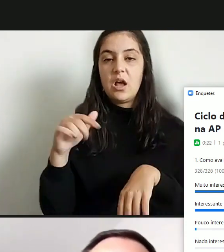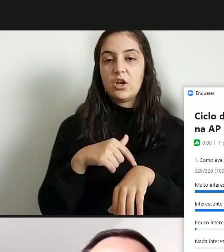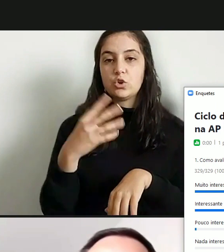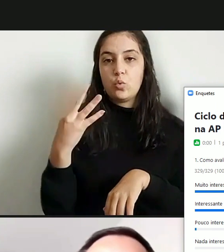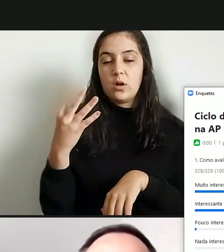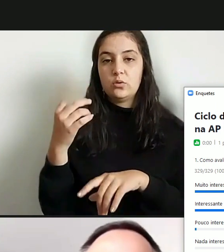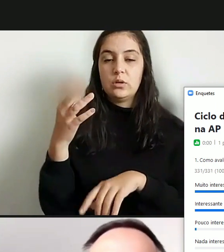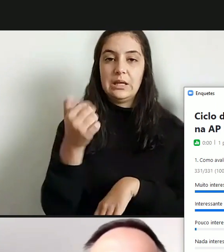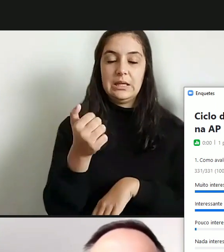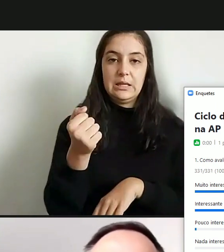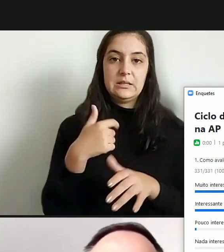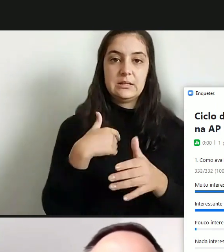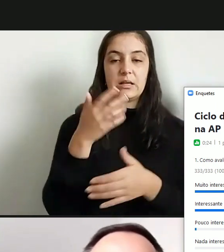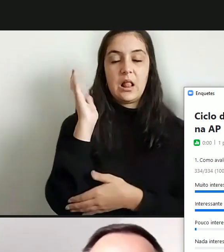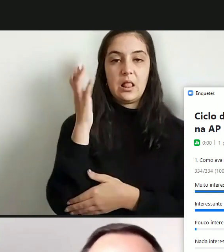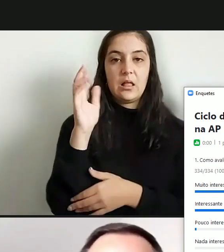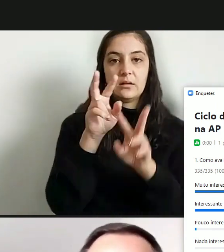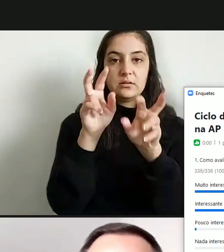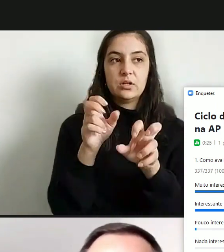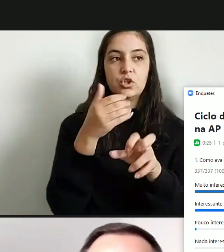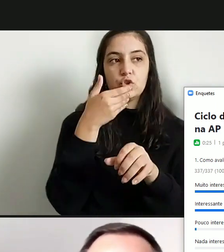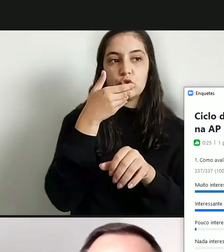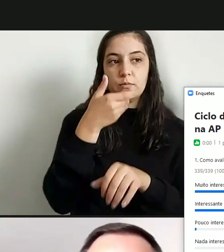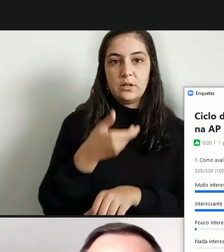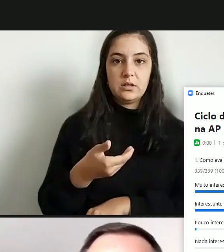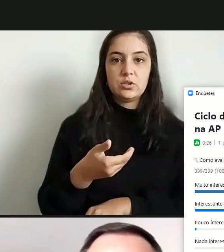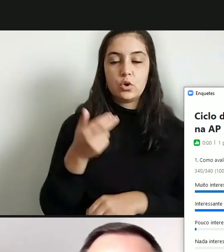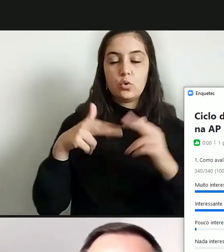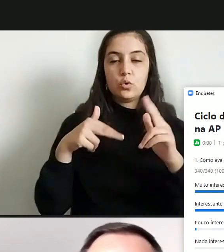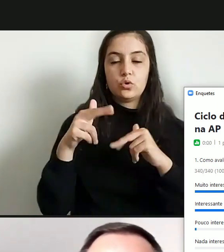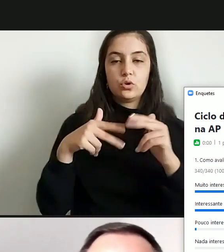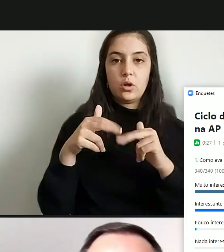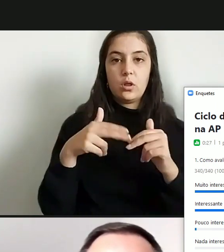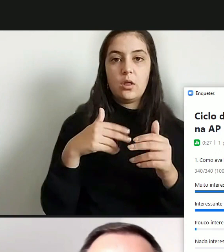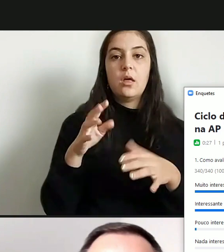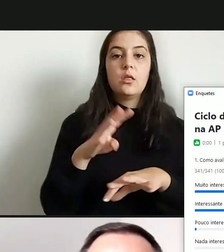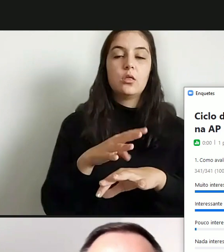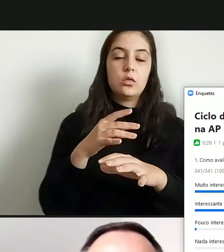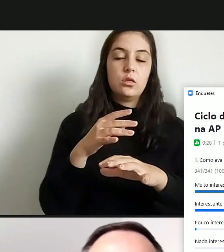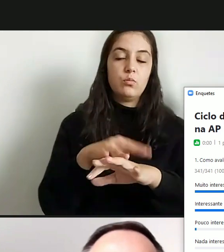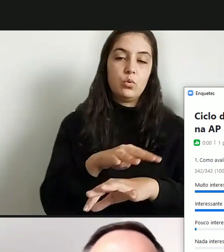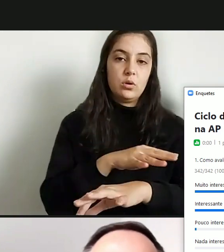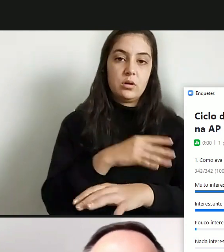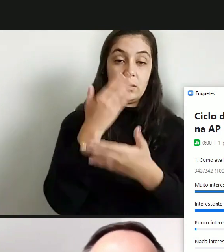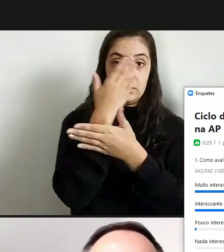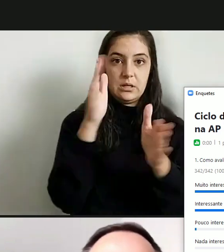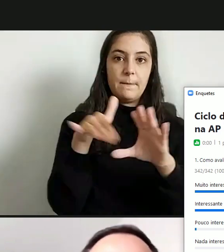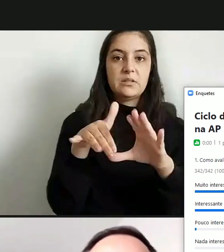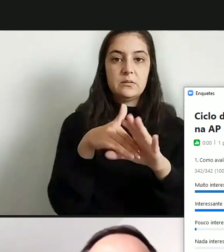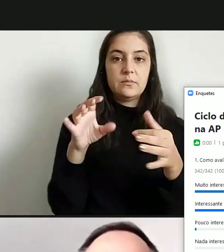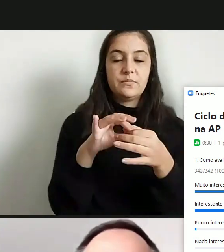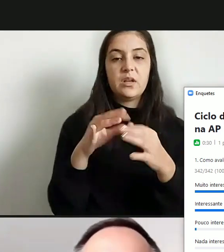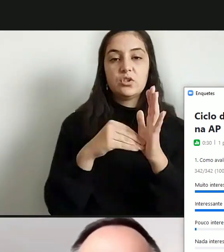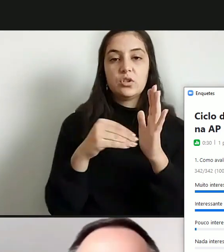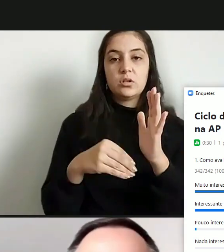virtual terá por tema Experiências de construção da democracia participativa. As inscrições estão a decorrer